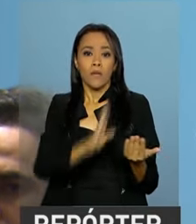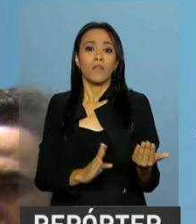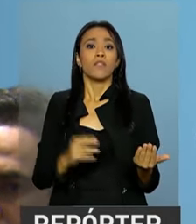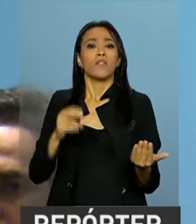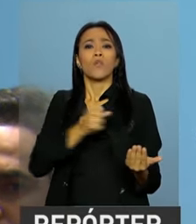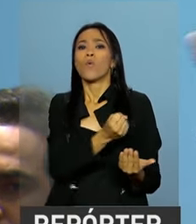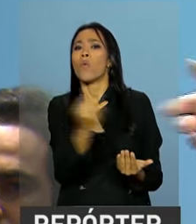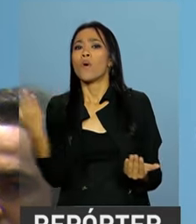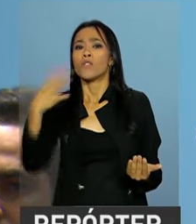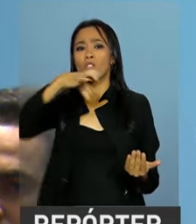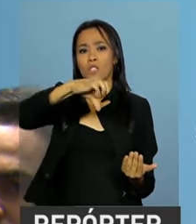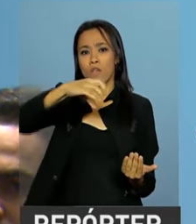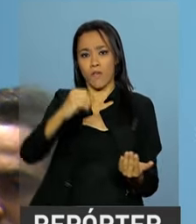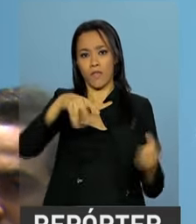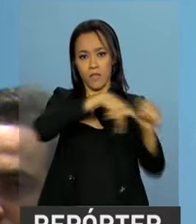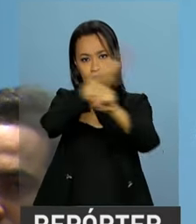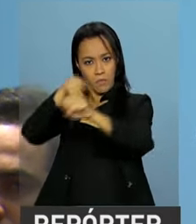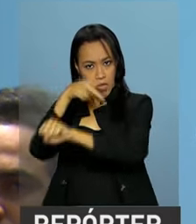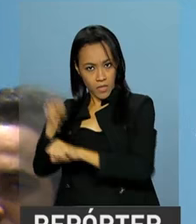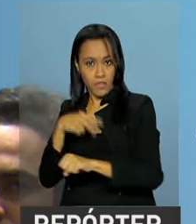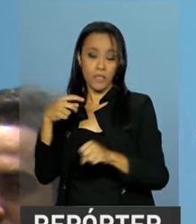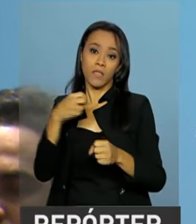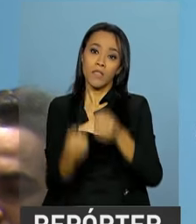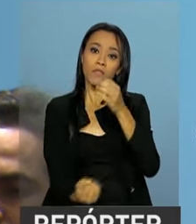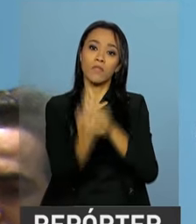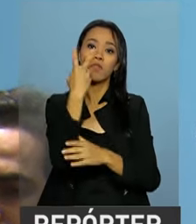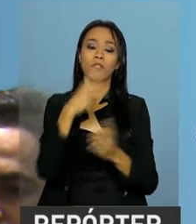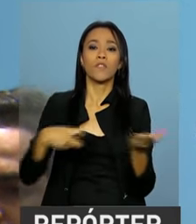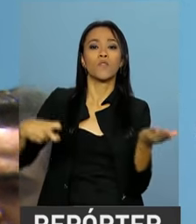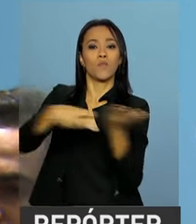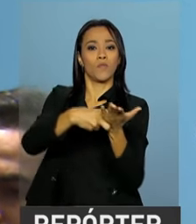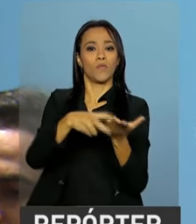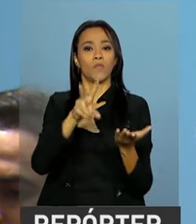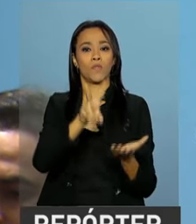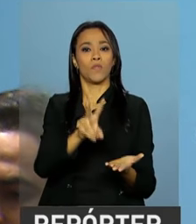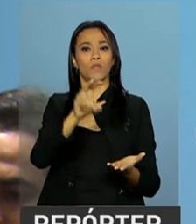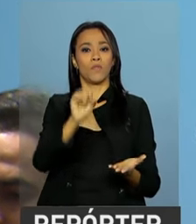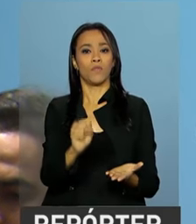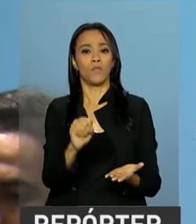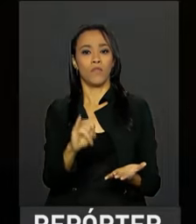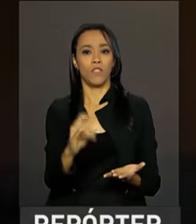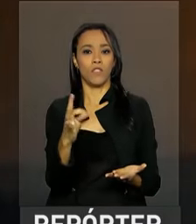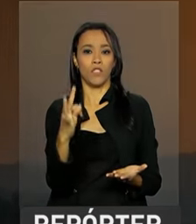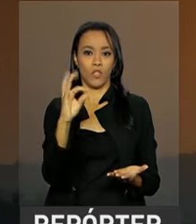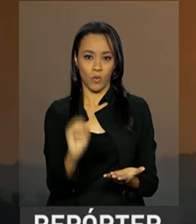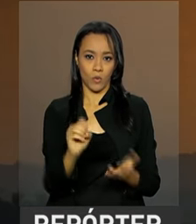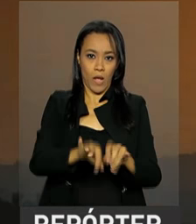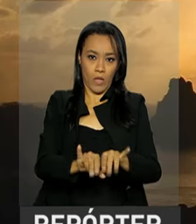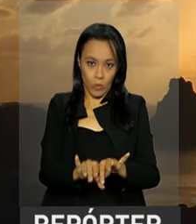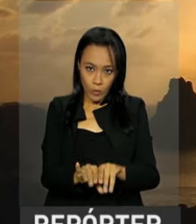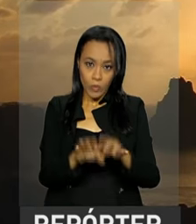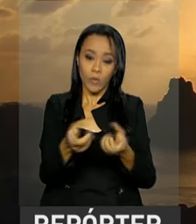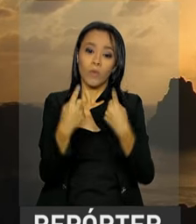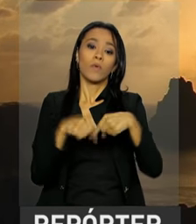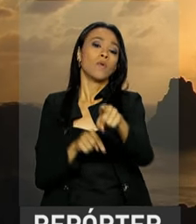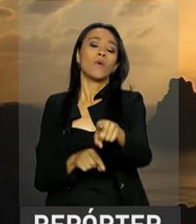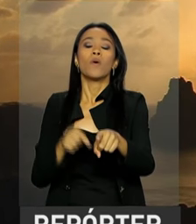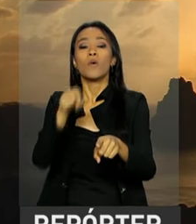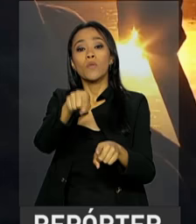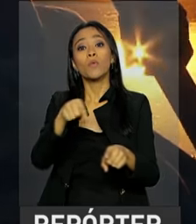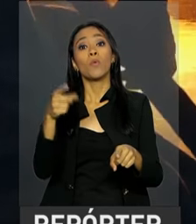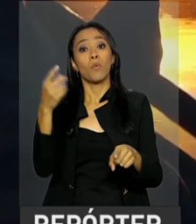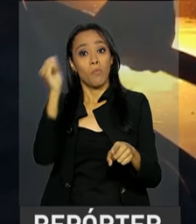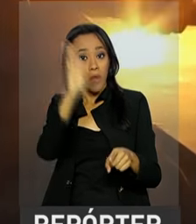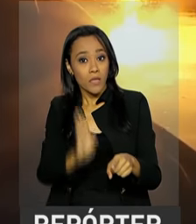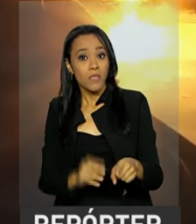90 países e a implantação do visto eletrônico atende o que nós queremos no turismo. Segundo o governo, o Brasil Mais Turismo